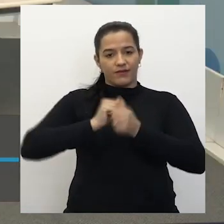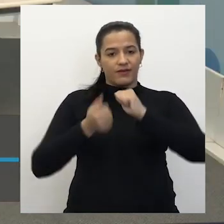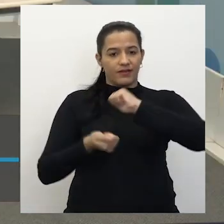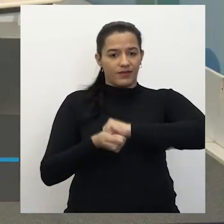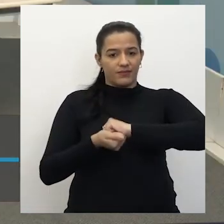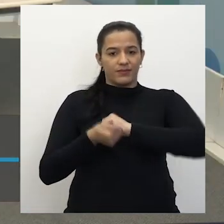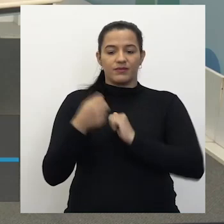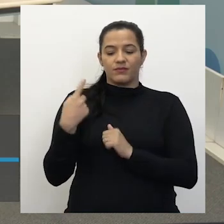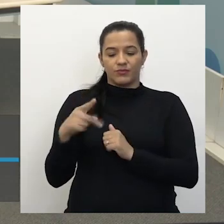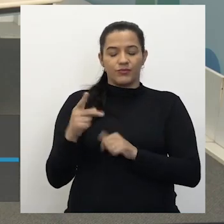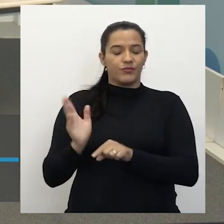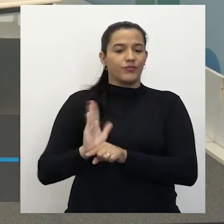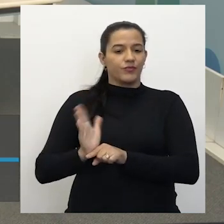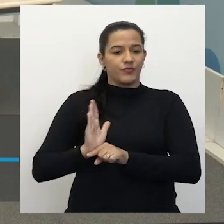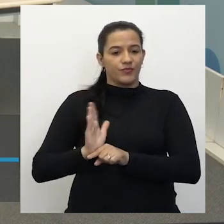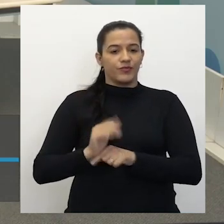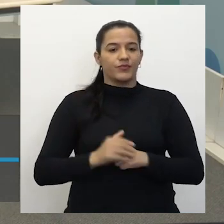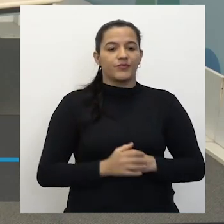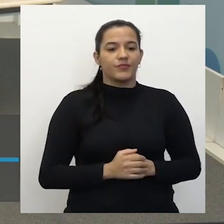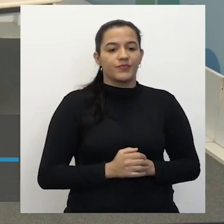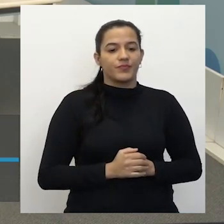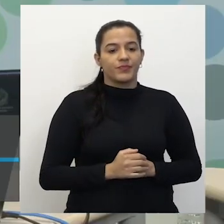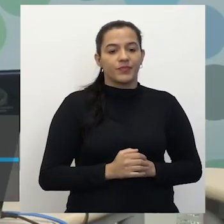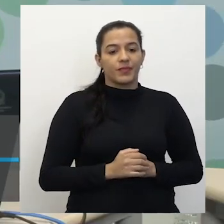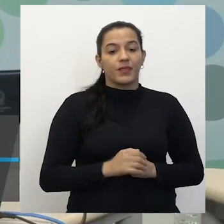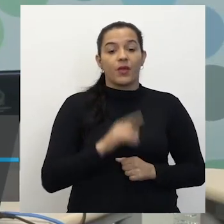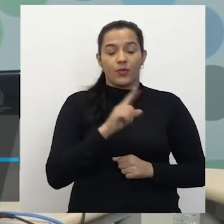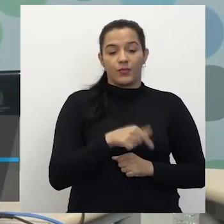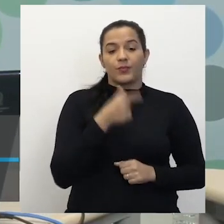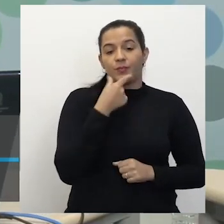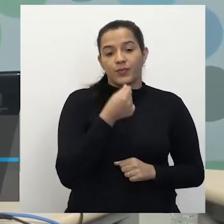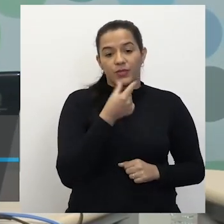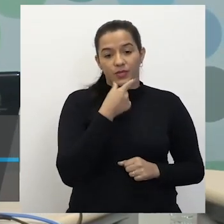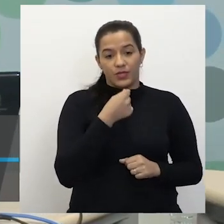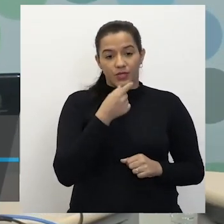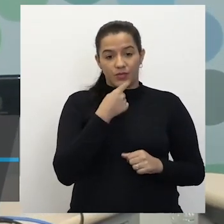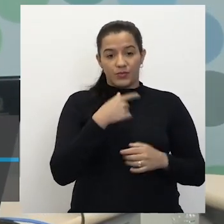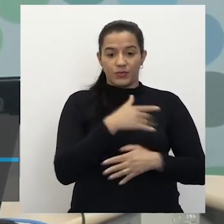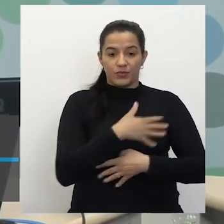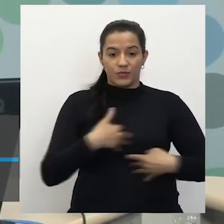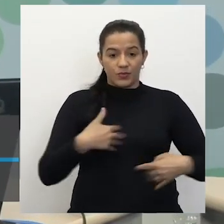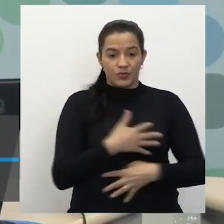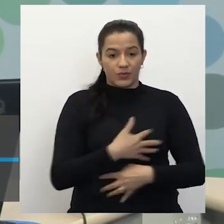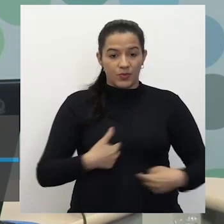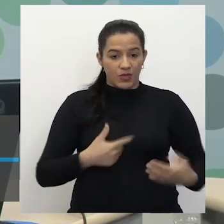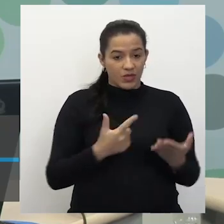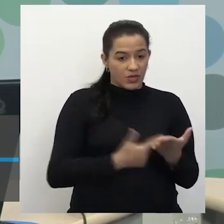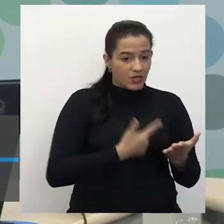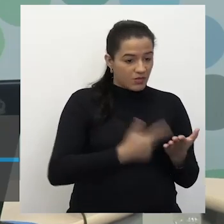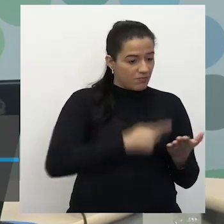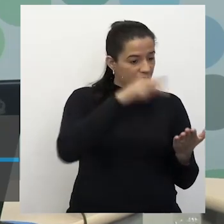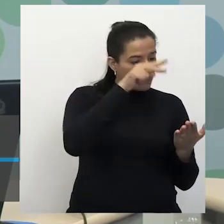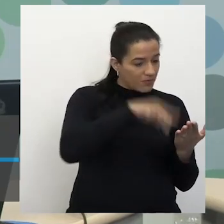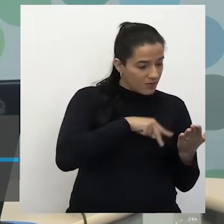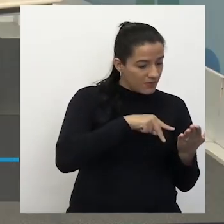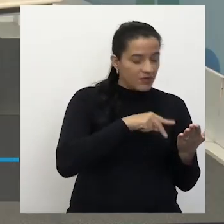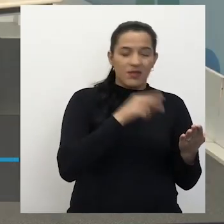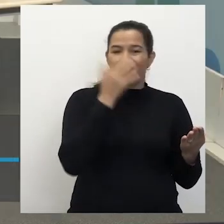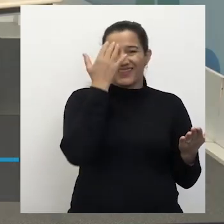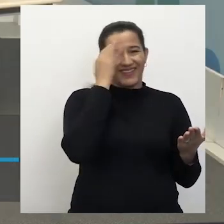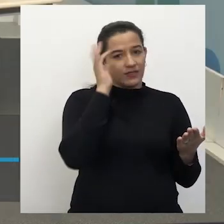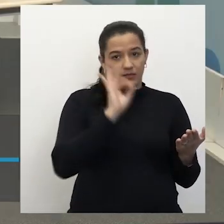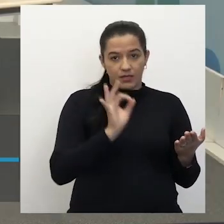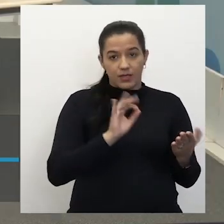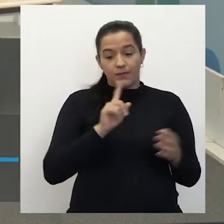olha que interessante que ele fala, Mauro. O Menino do Pijama Listrado, eu entendi o filme. Agora o livro, eu não entendi nada. Posso falar uma